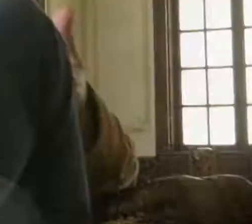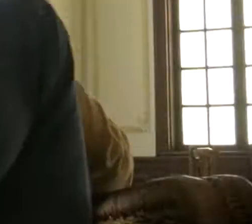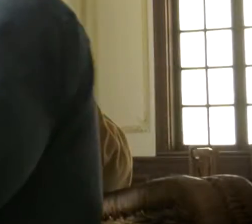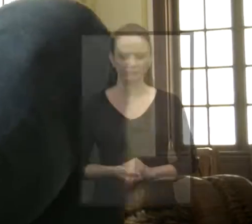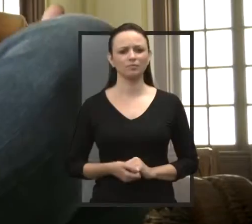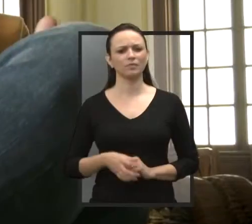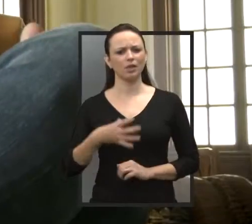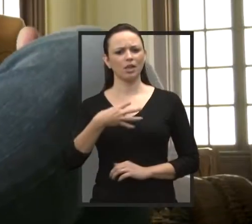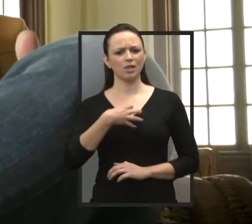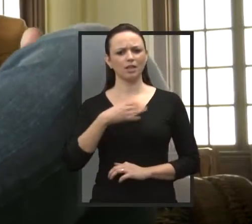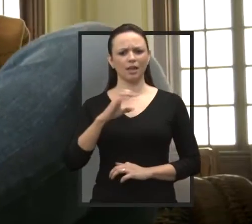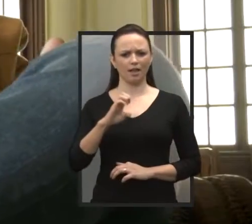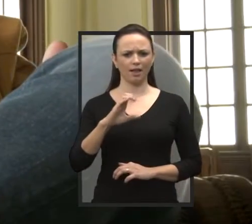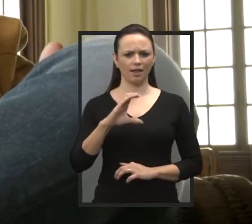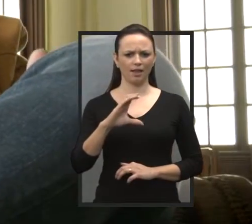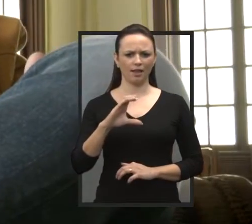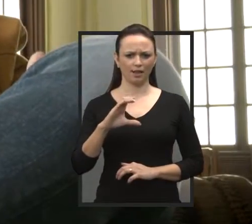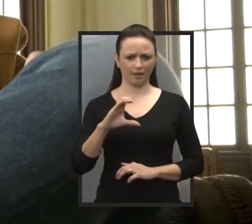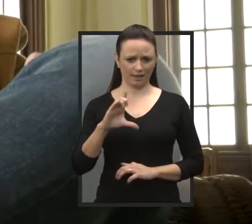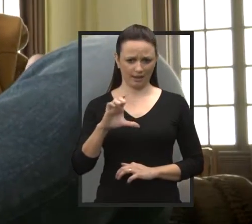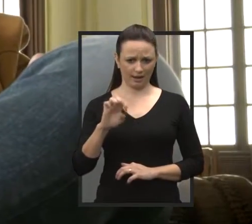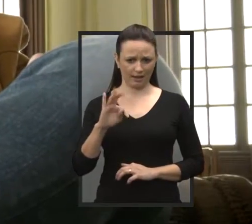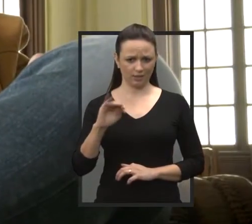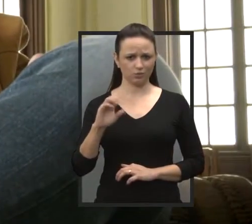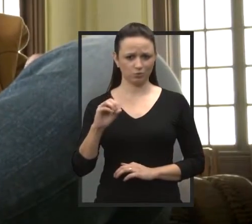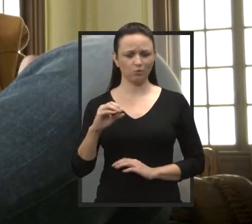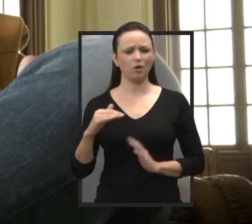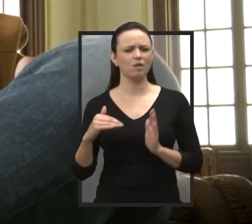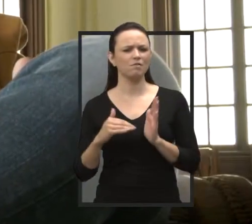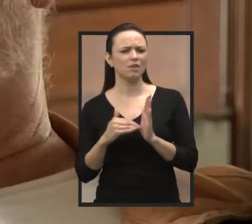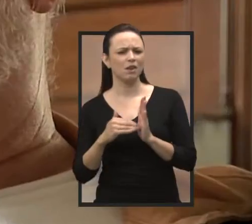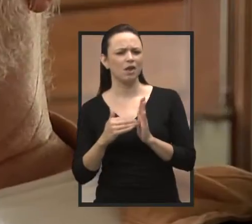café. O estilo eclético ele é do final dos anos